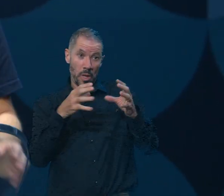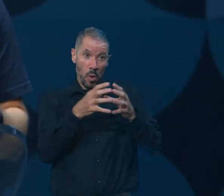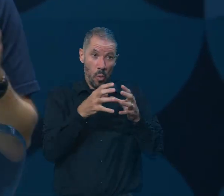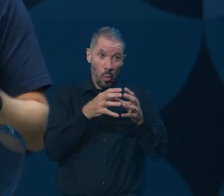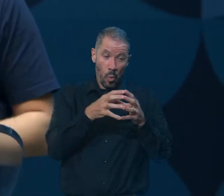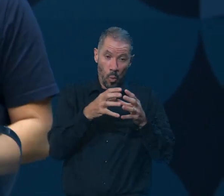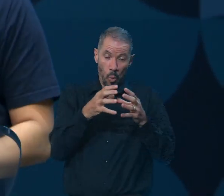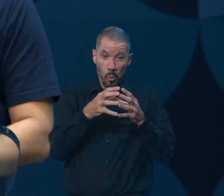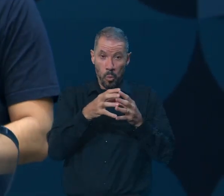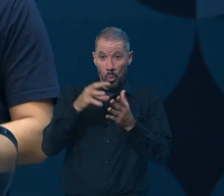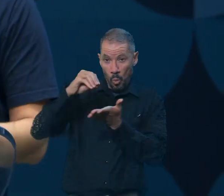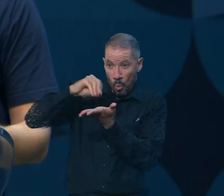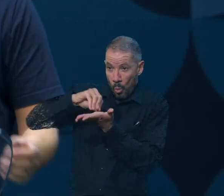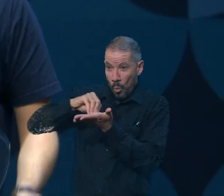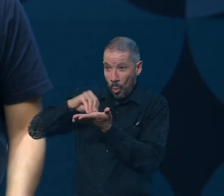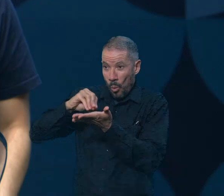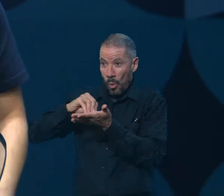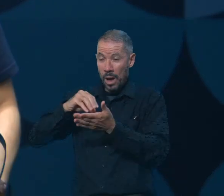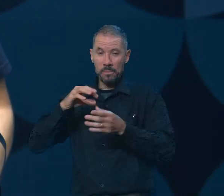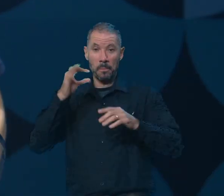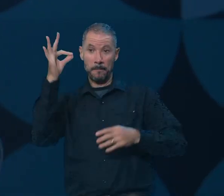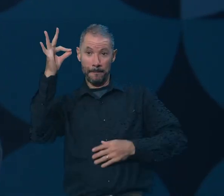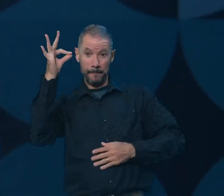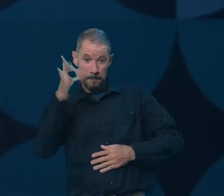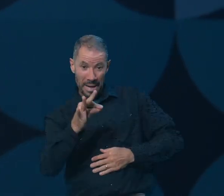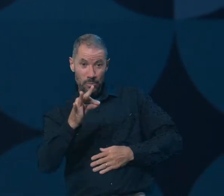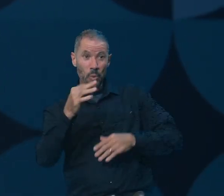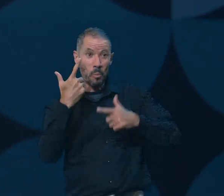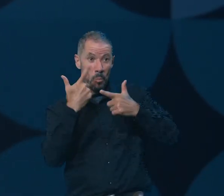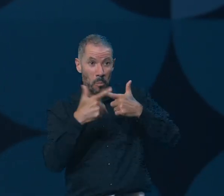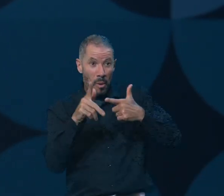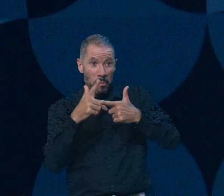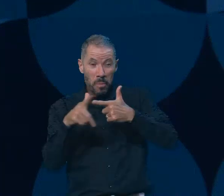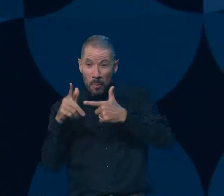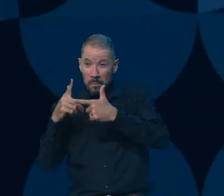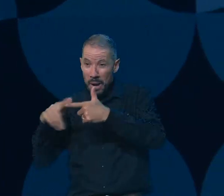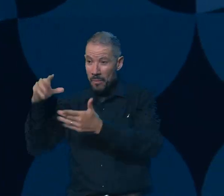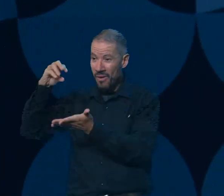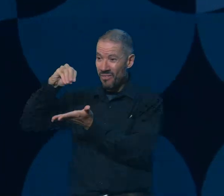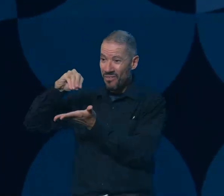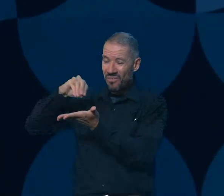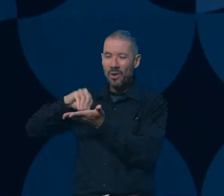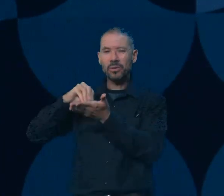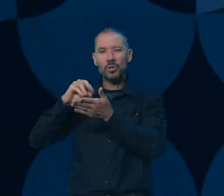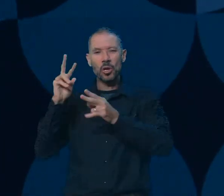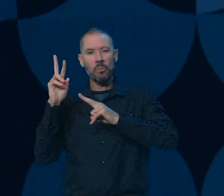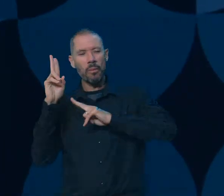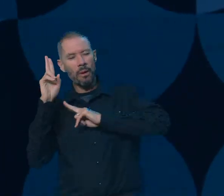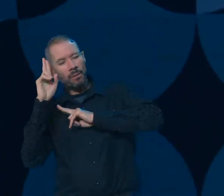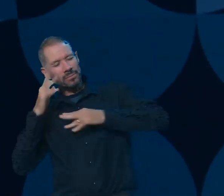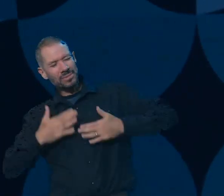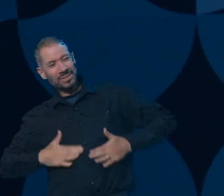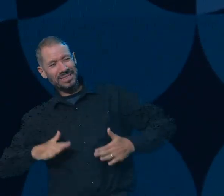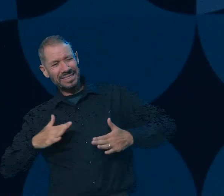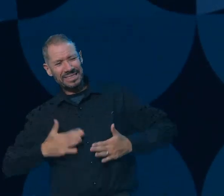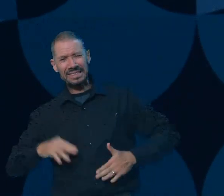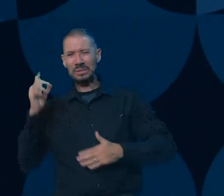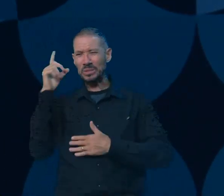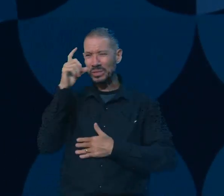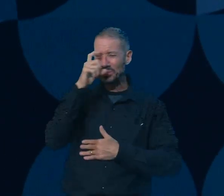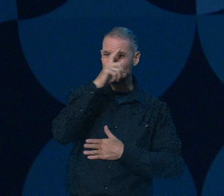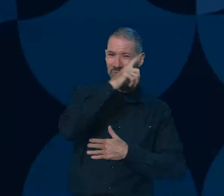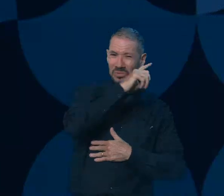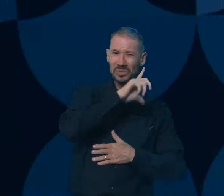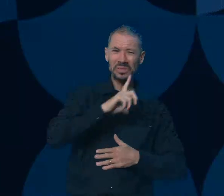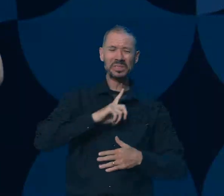mais colocava percentualmente esse problema com a falta de descanso. E a gente tem uma grande dificuldade com